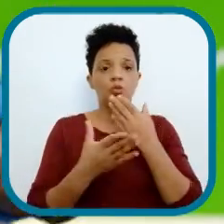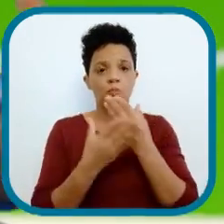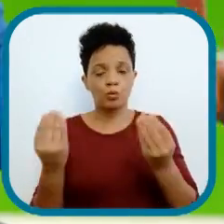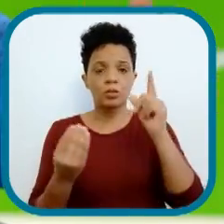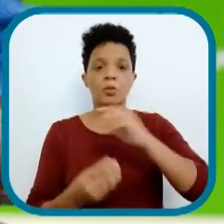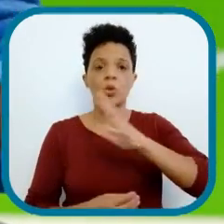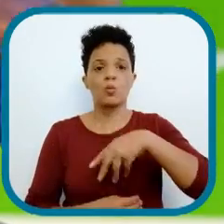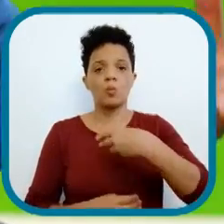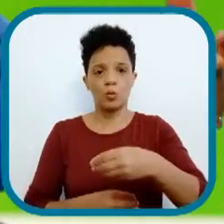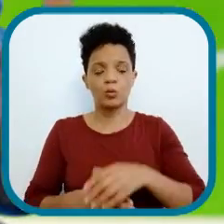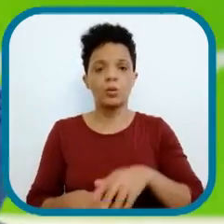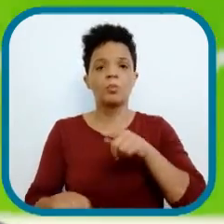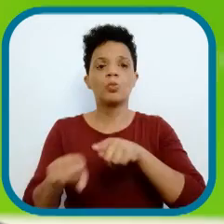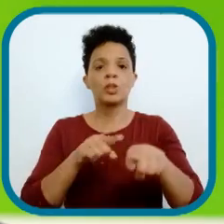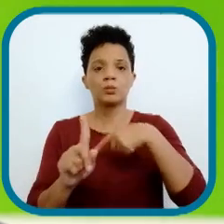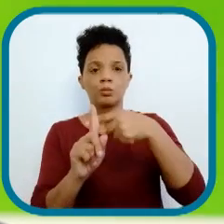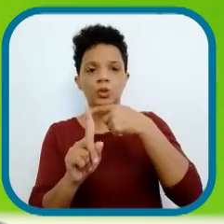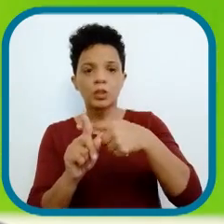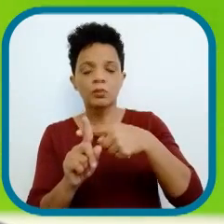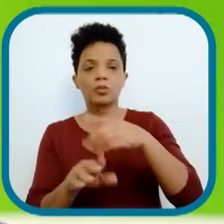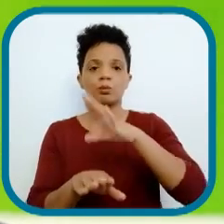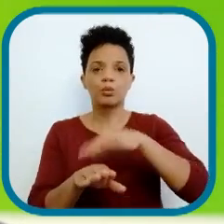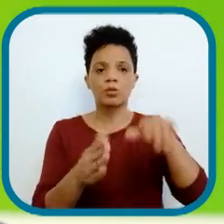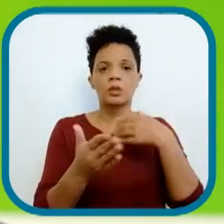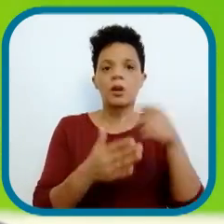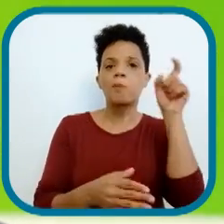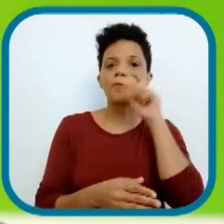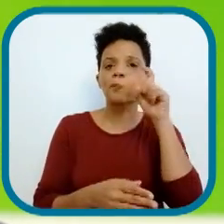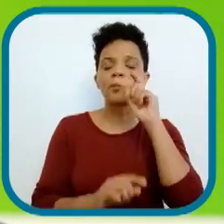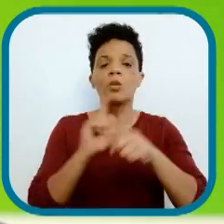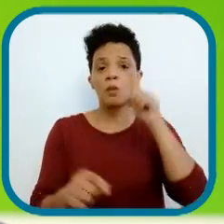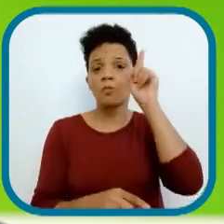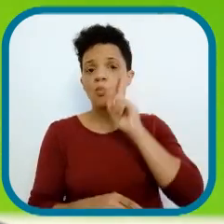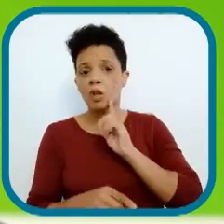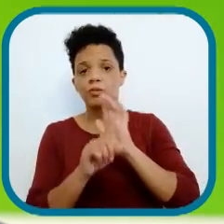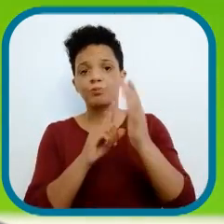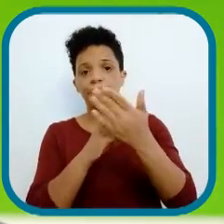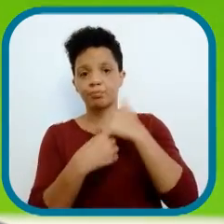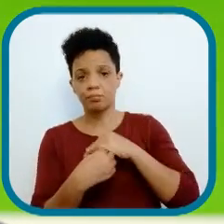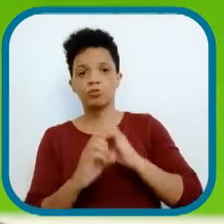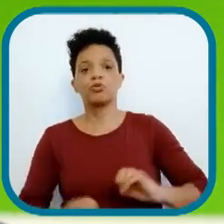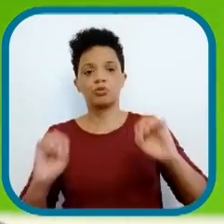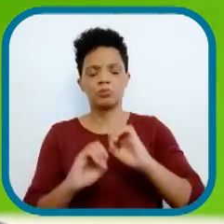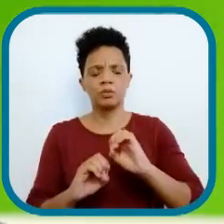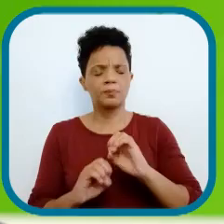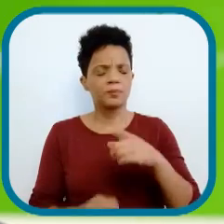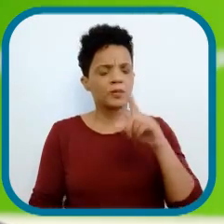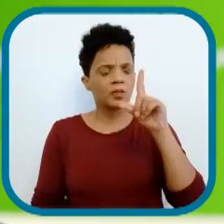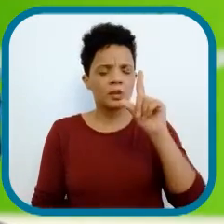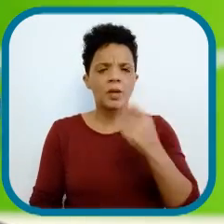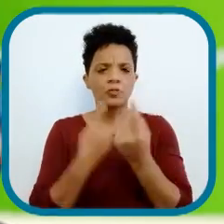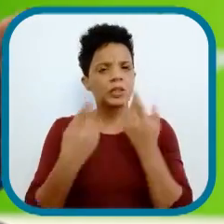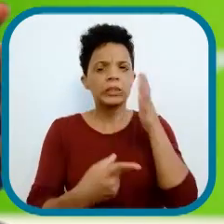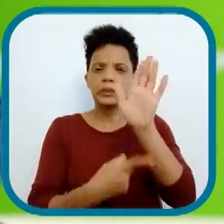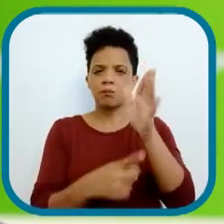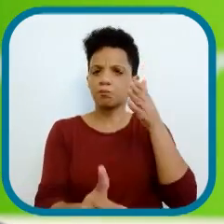em Portugal muito e em todo o mundo de políticas positivas para garantir que as mulheres não são discriminadas, e é incrível,